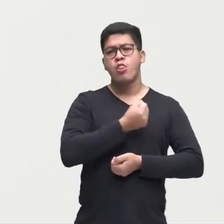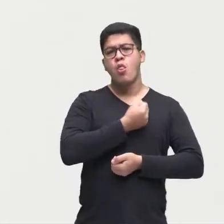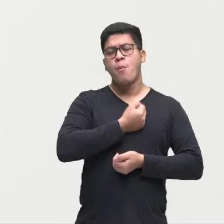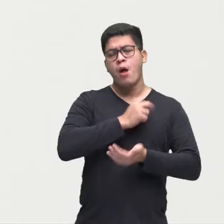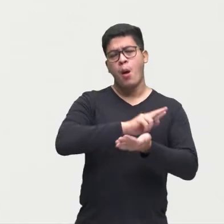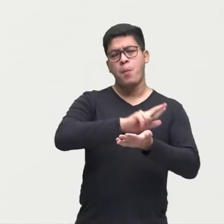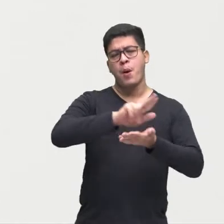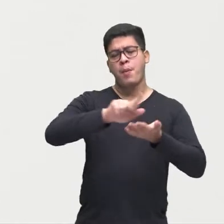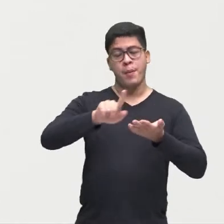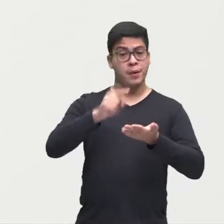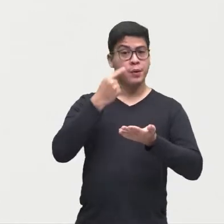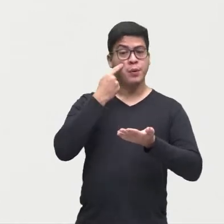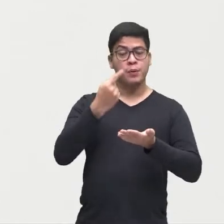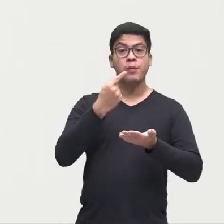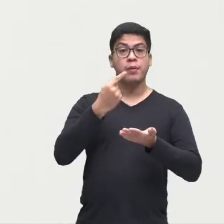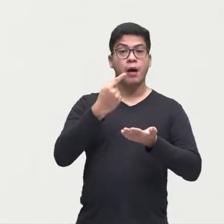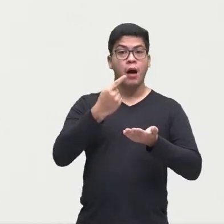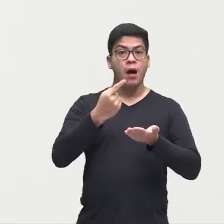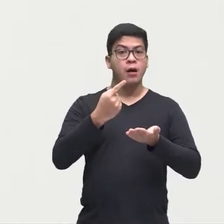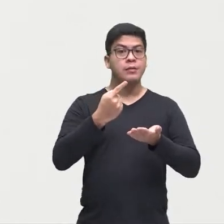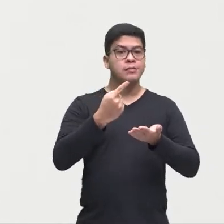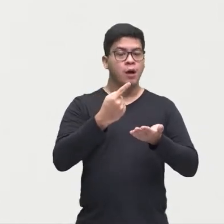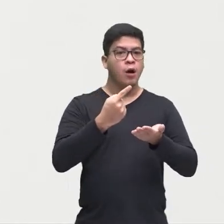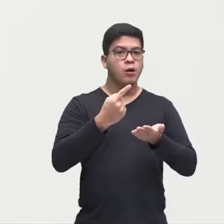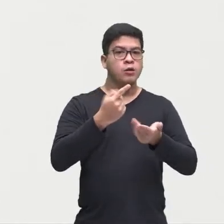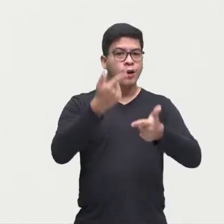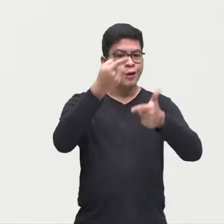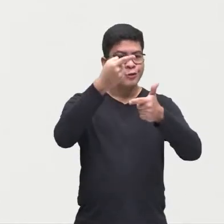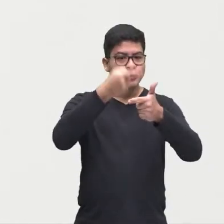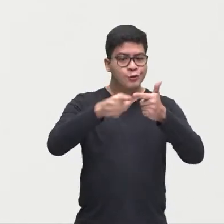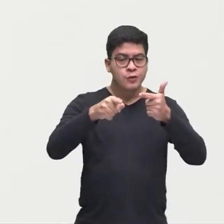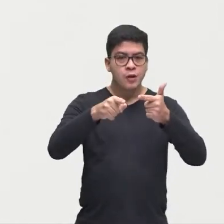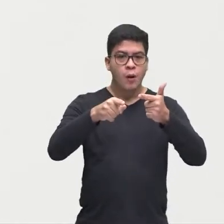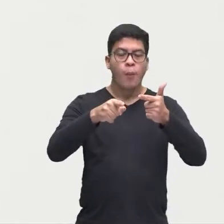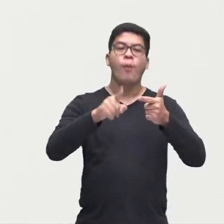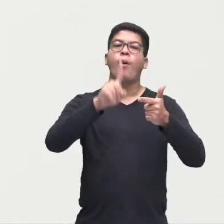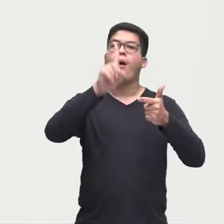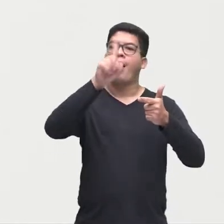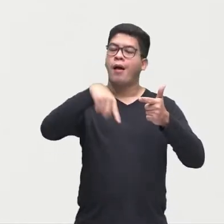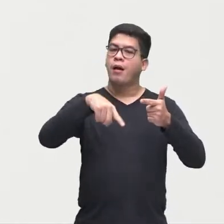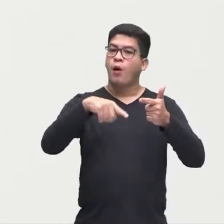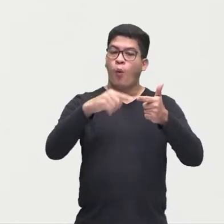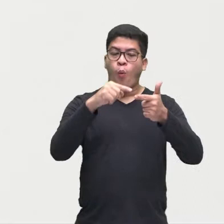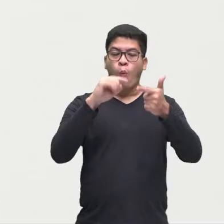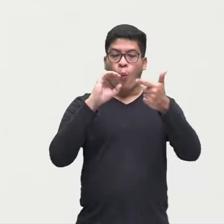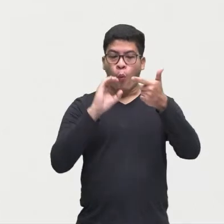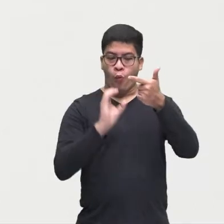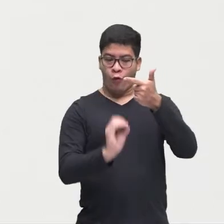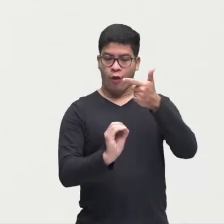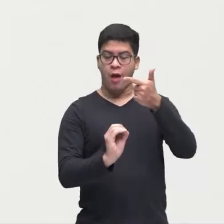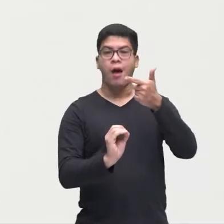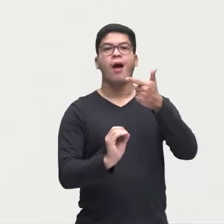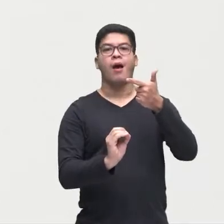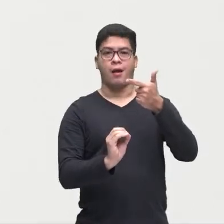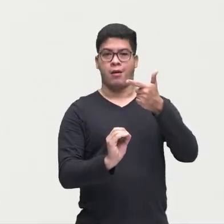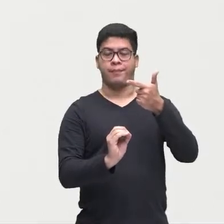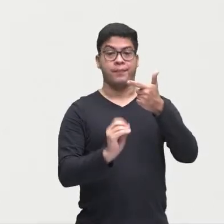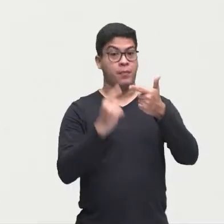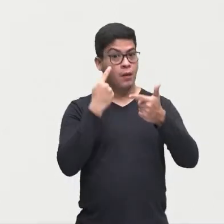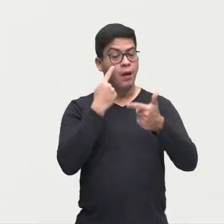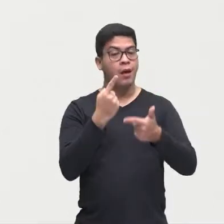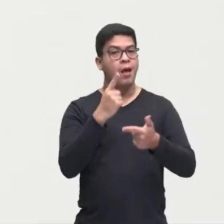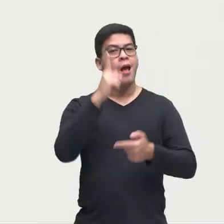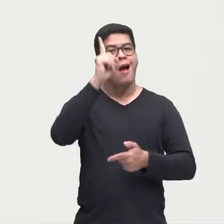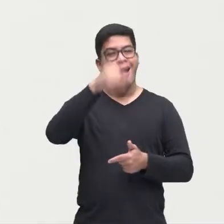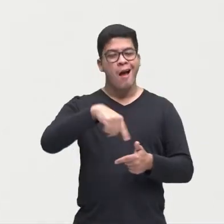número deixando resto zero. Então vejam. Divisores de um número natural são números que dividem